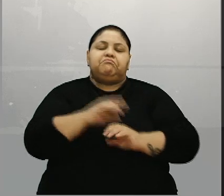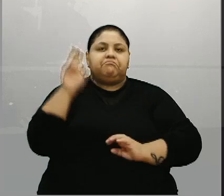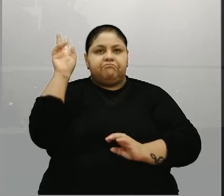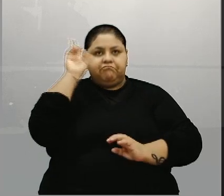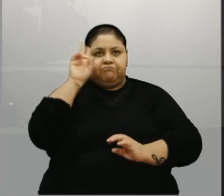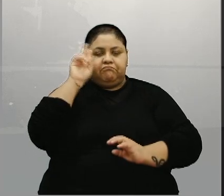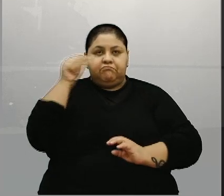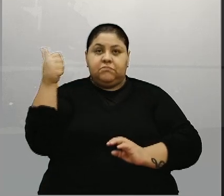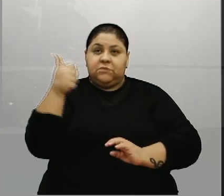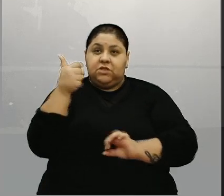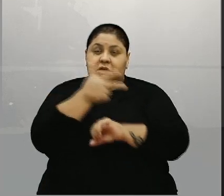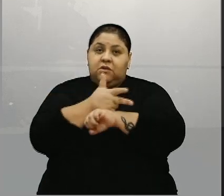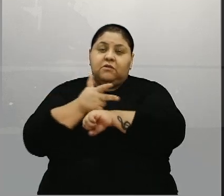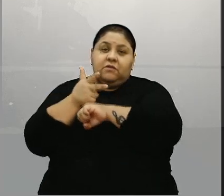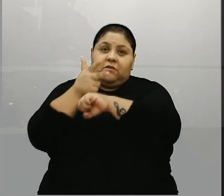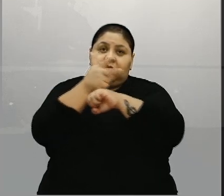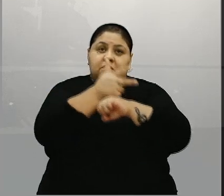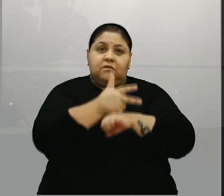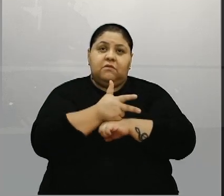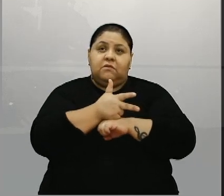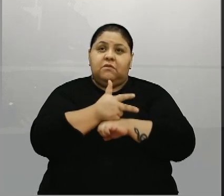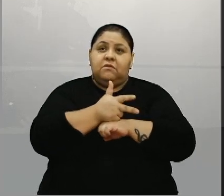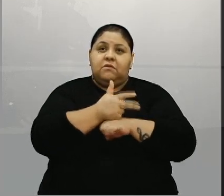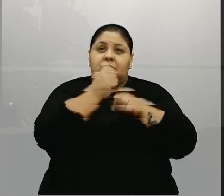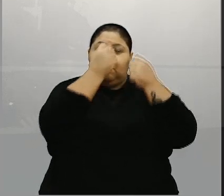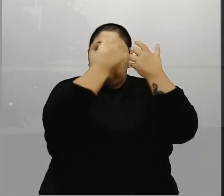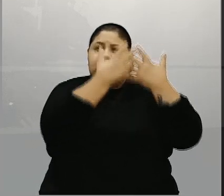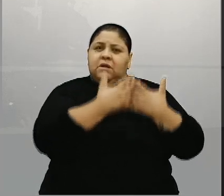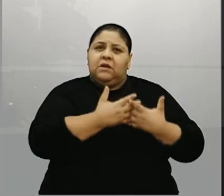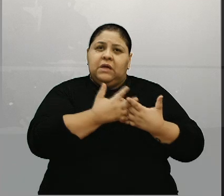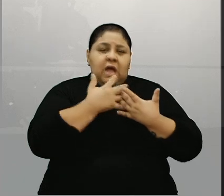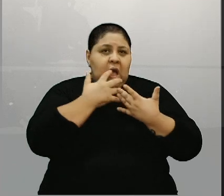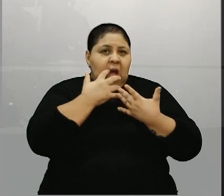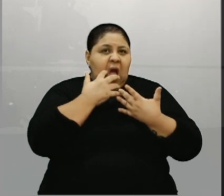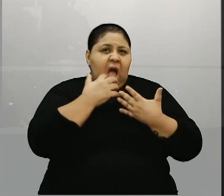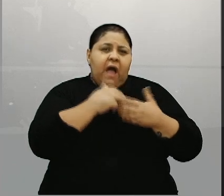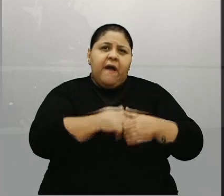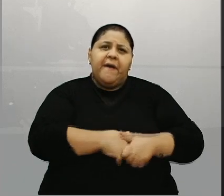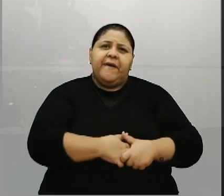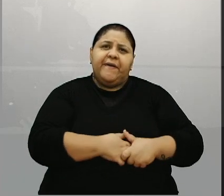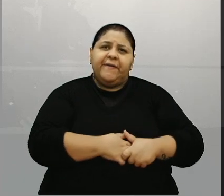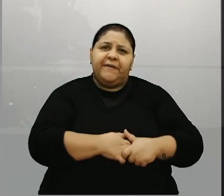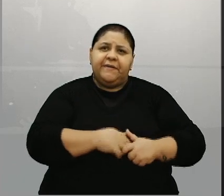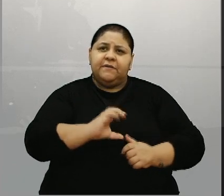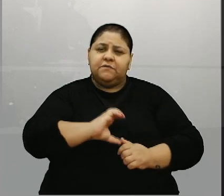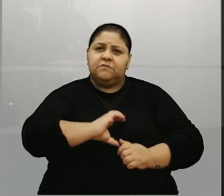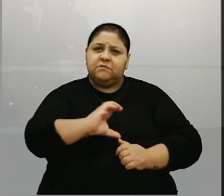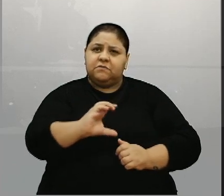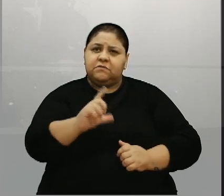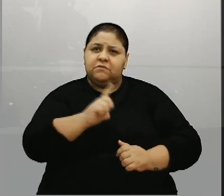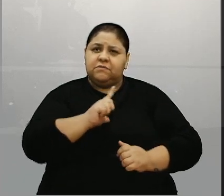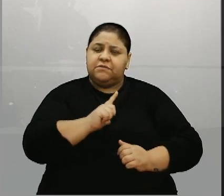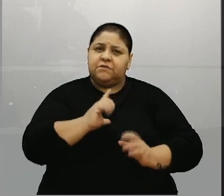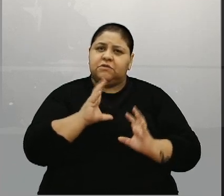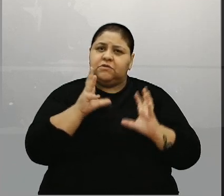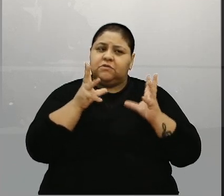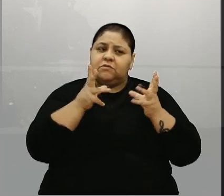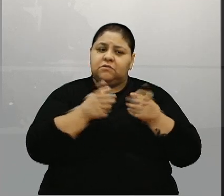que no primeiro vídeo ali o João colocou, nós temos a coordenadoria tem toda